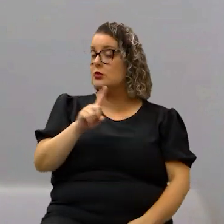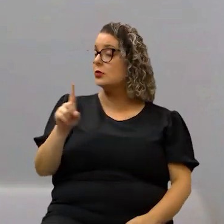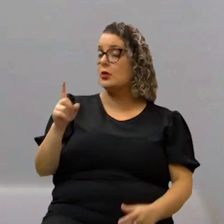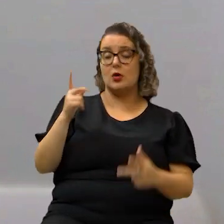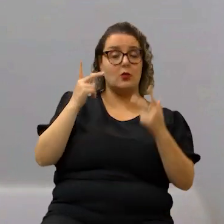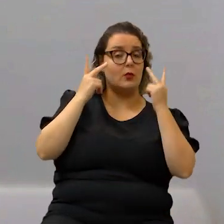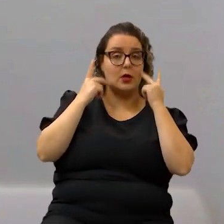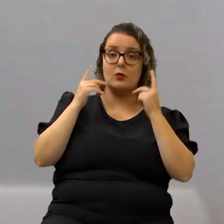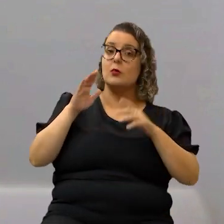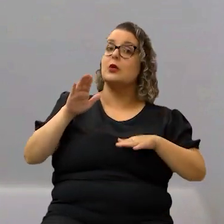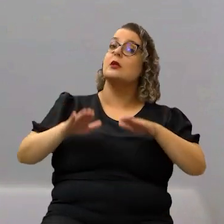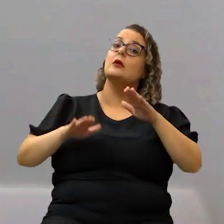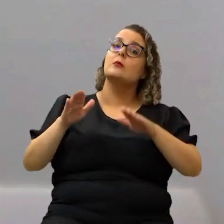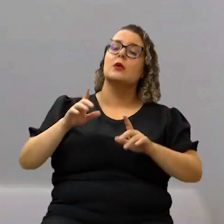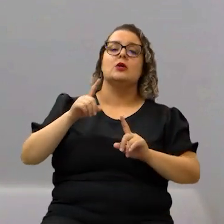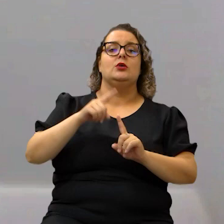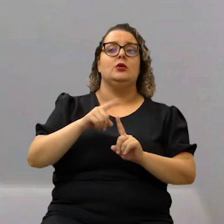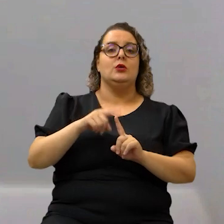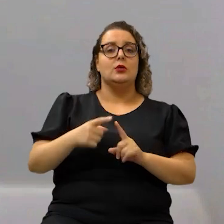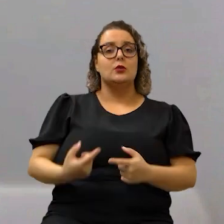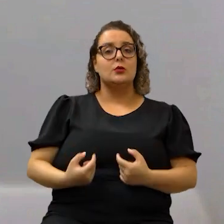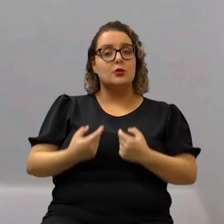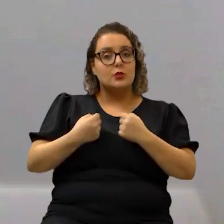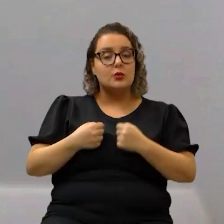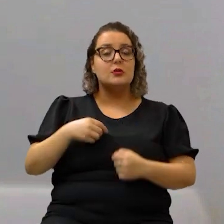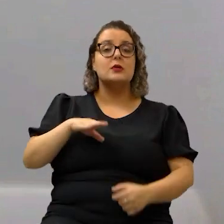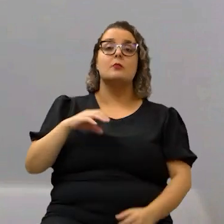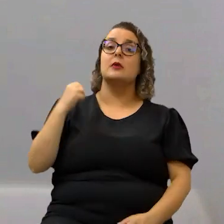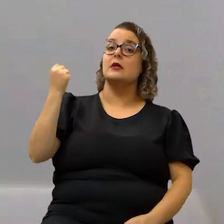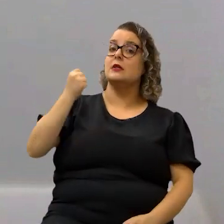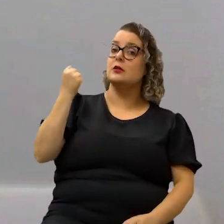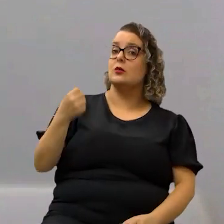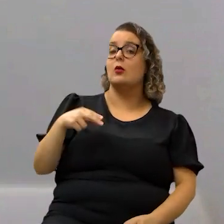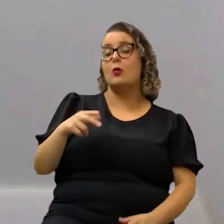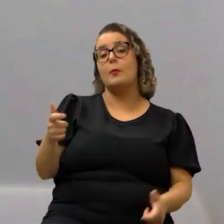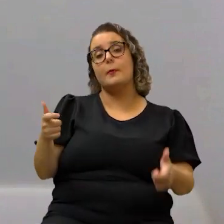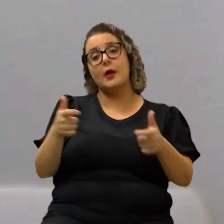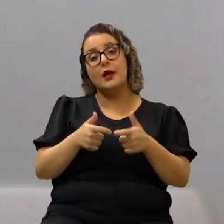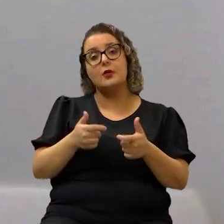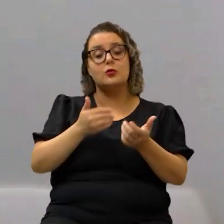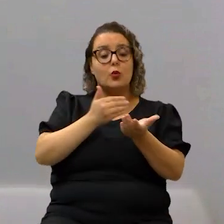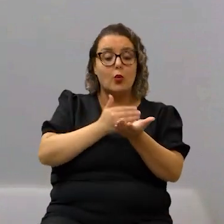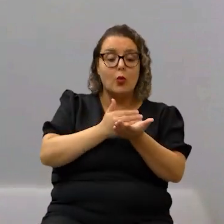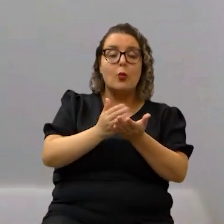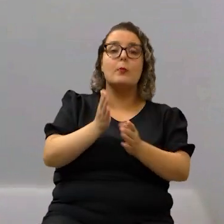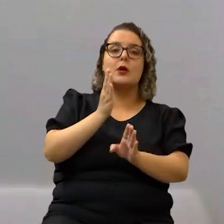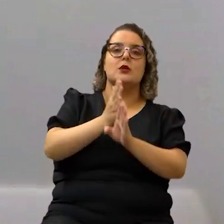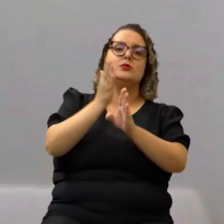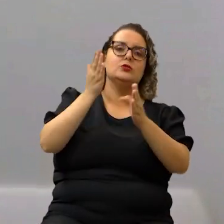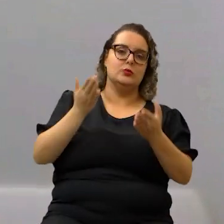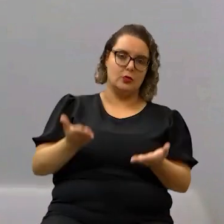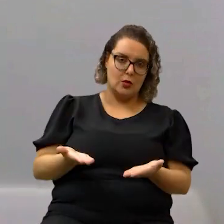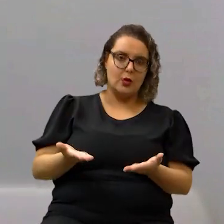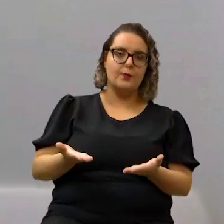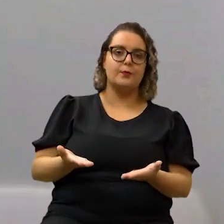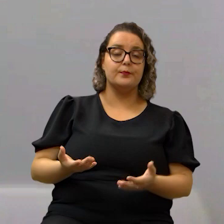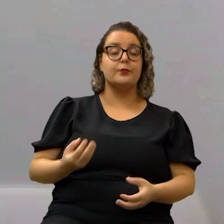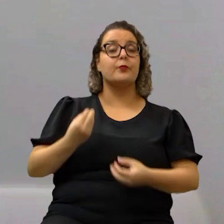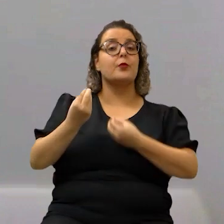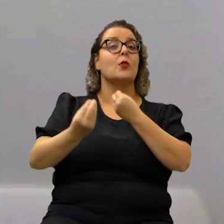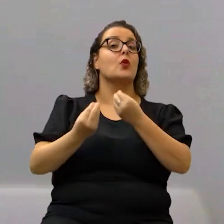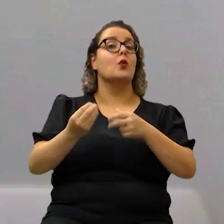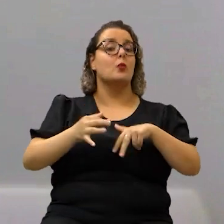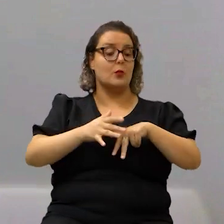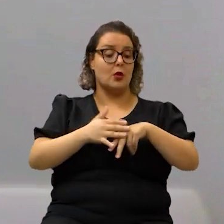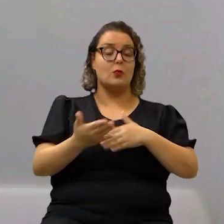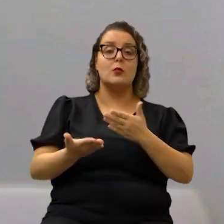não é comum, depende do tipo de câncer, se ele é um tipo mais agressivo ou menos, o estágio em que ele foi detectado, o